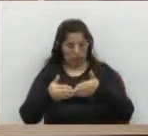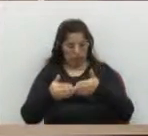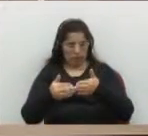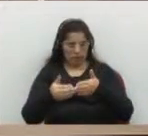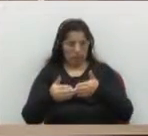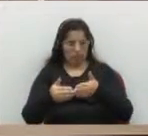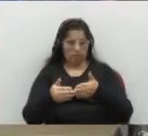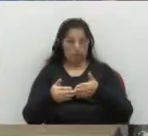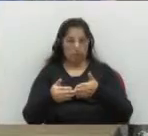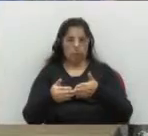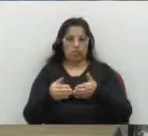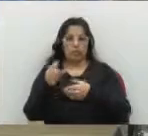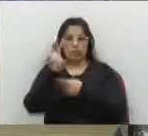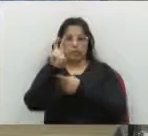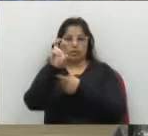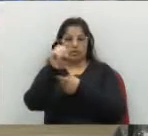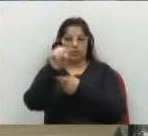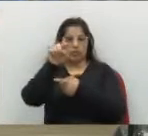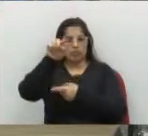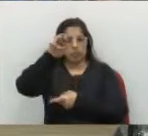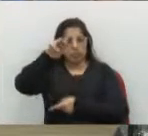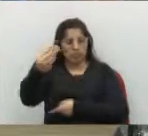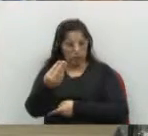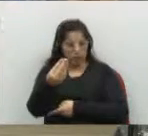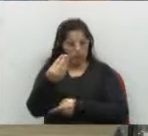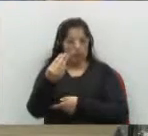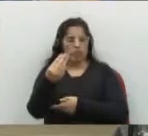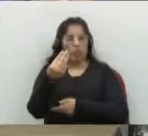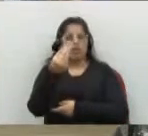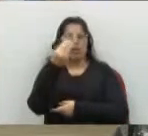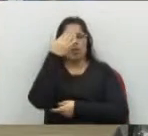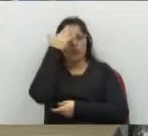50 milhões a merenda tem sim que ser